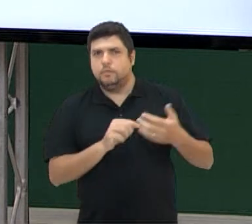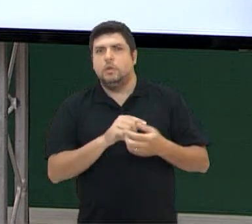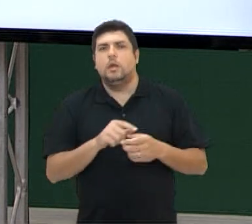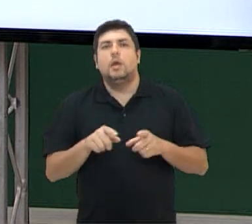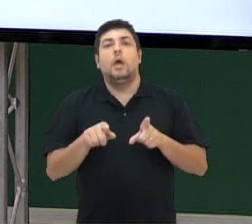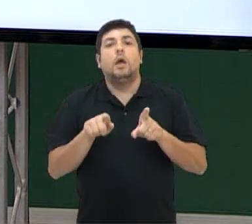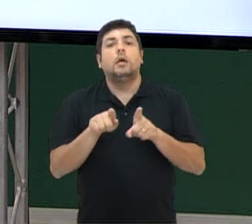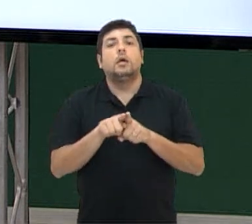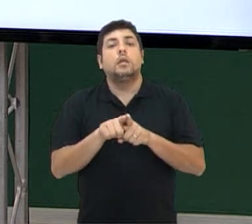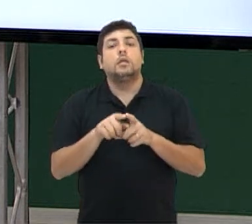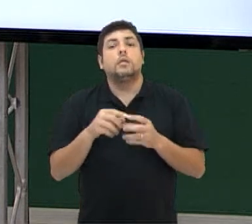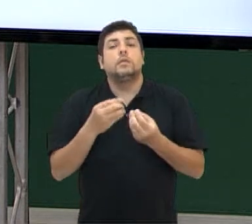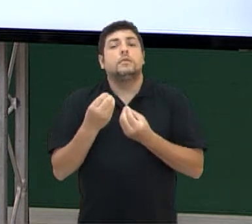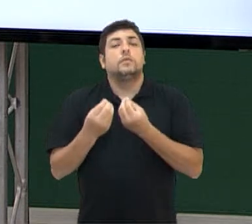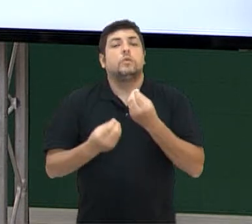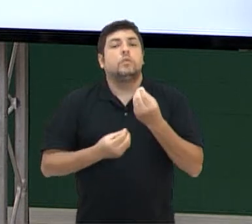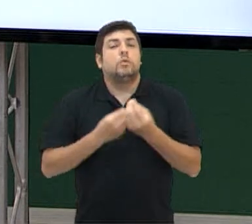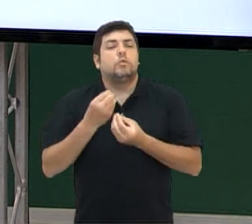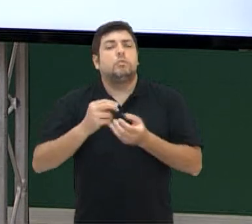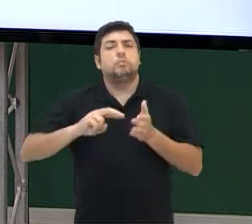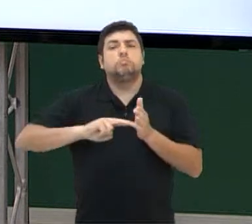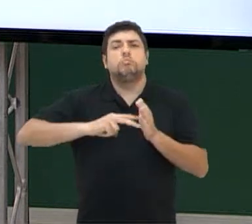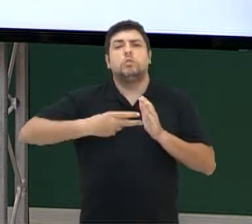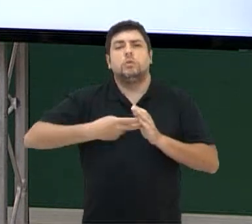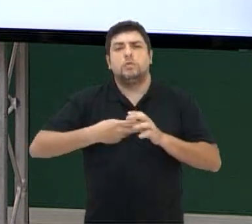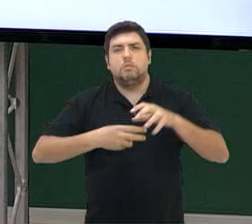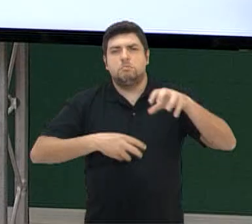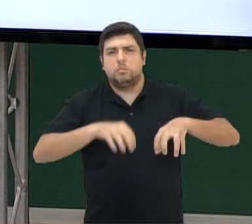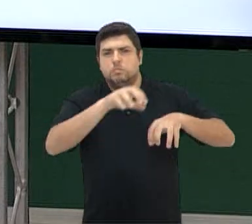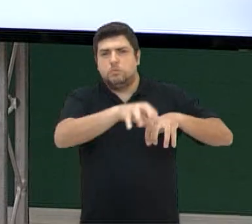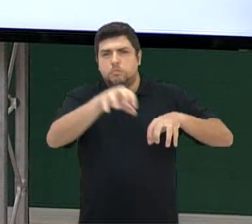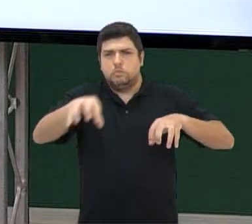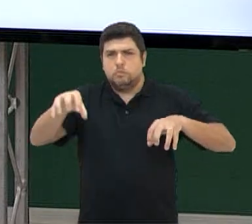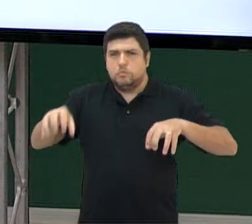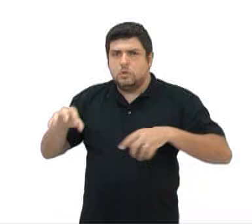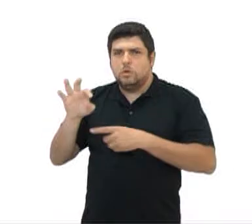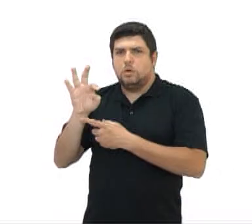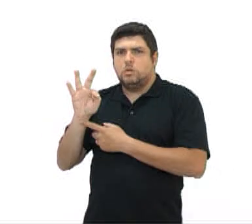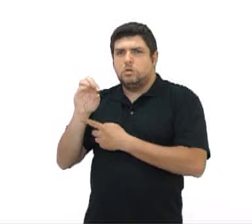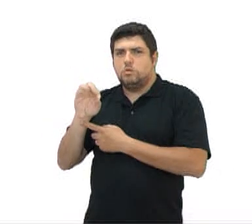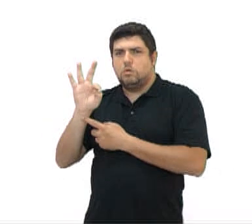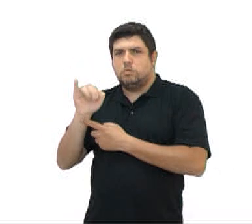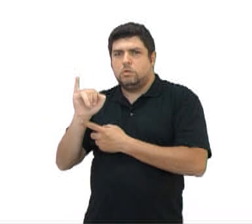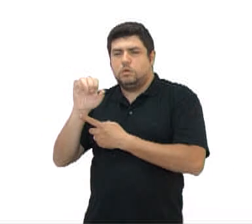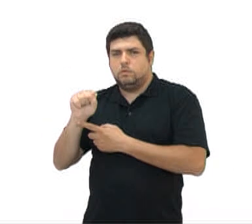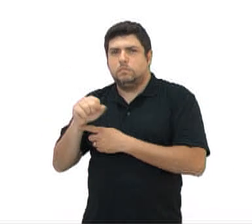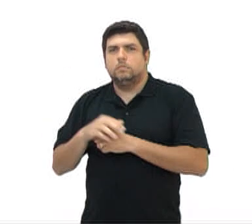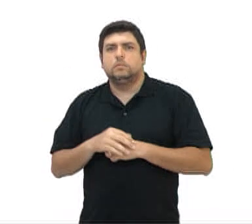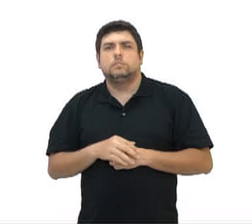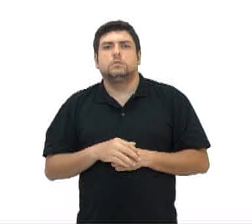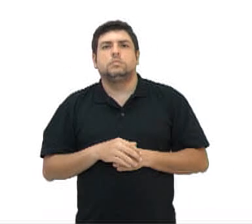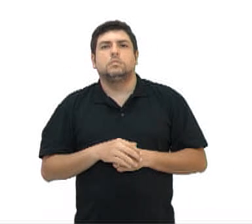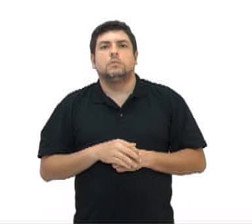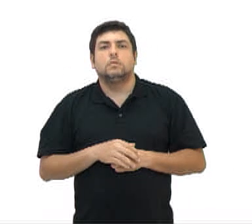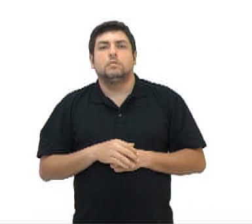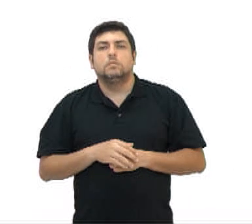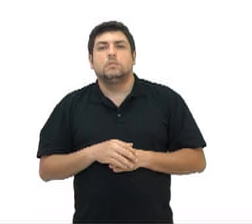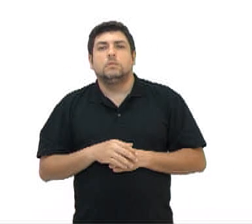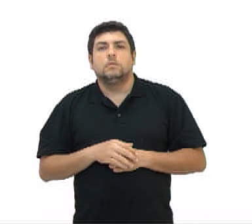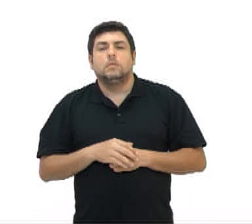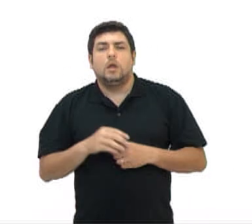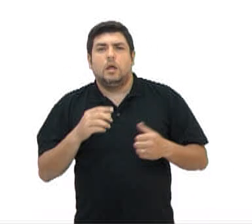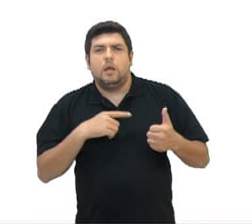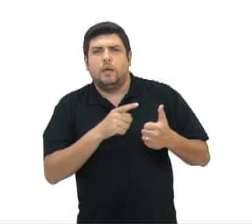reafirmar, reenfatizar o que são instituições totais. Escolha uma instituição total entre